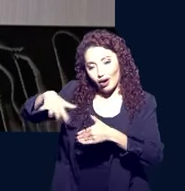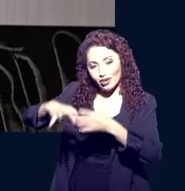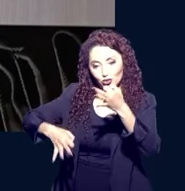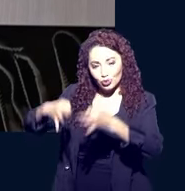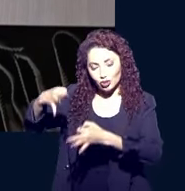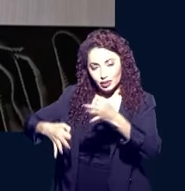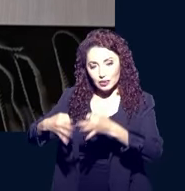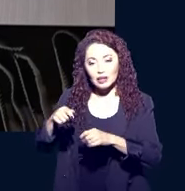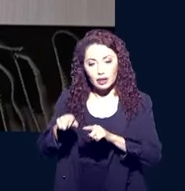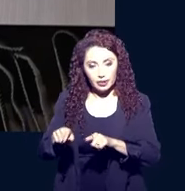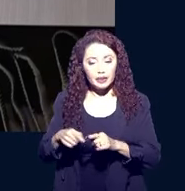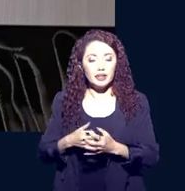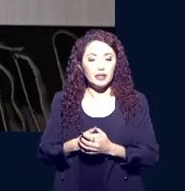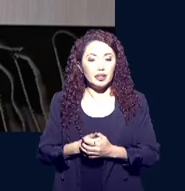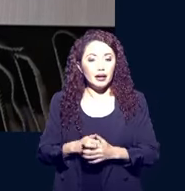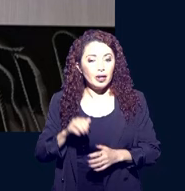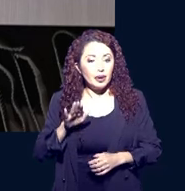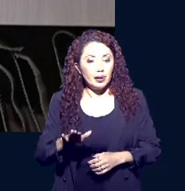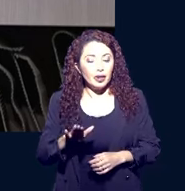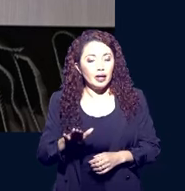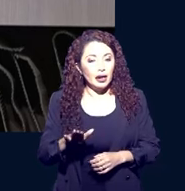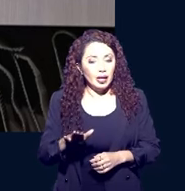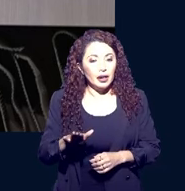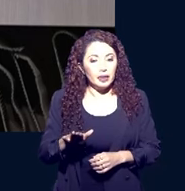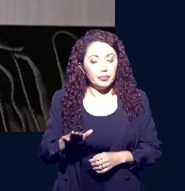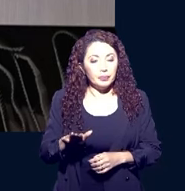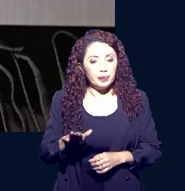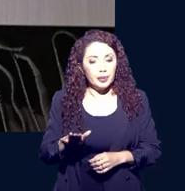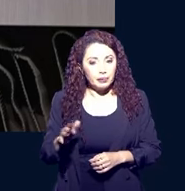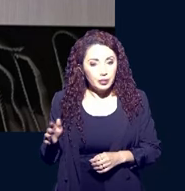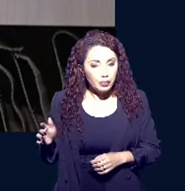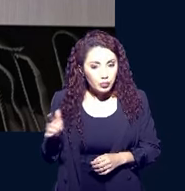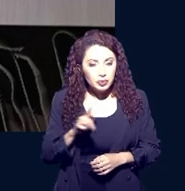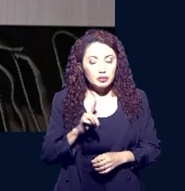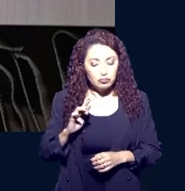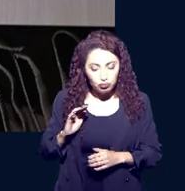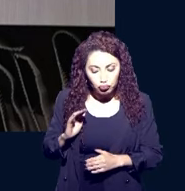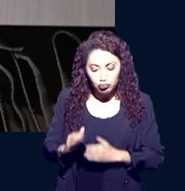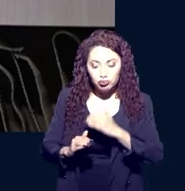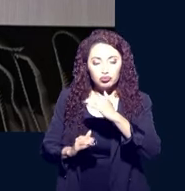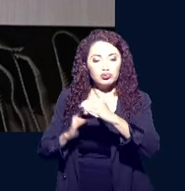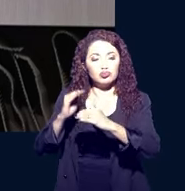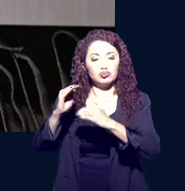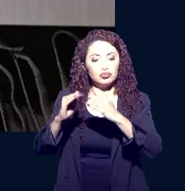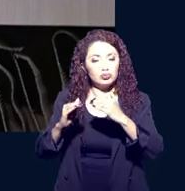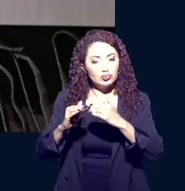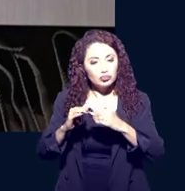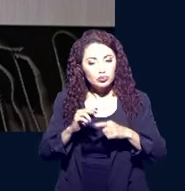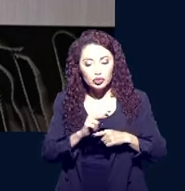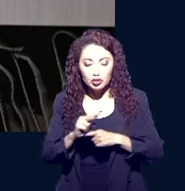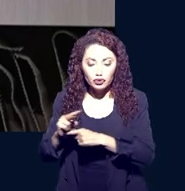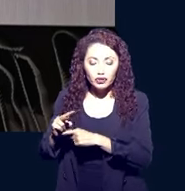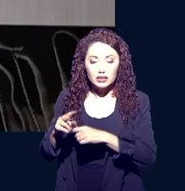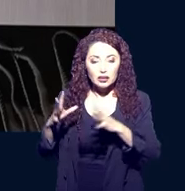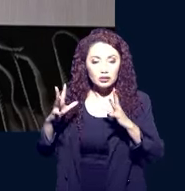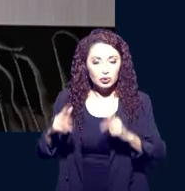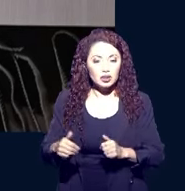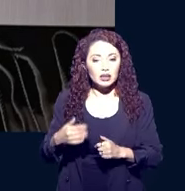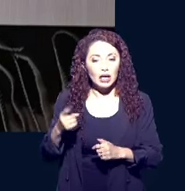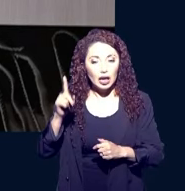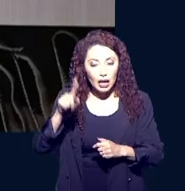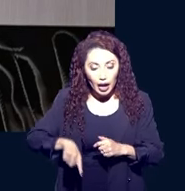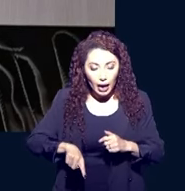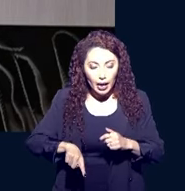mais Inter mas de elevação de nível médi e sobretudo de preservação de idoneidade que é criar um exame Nacional